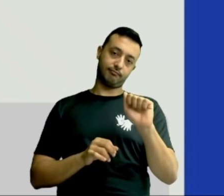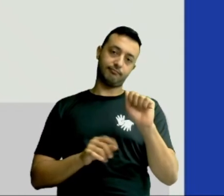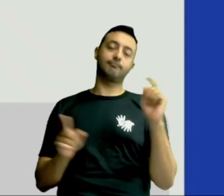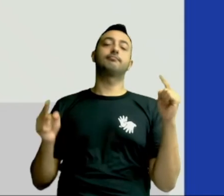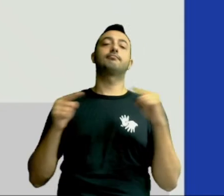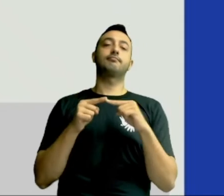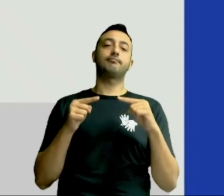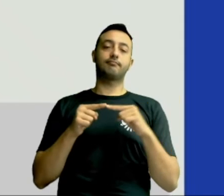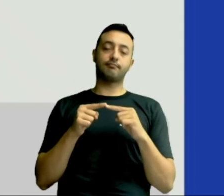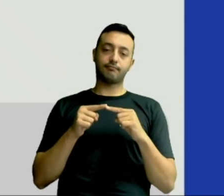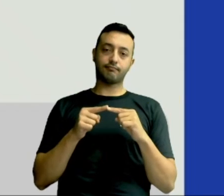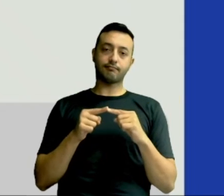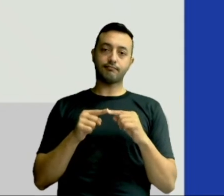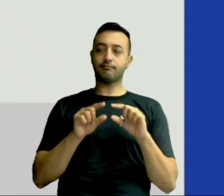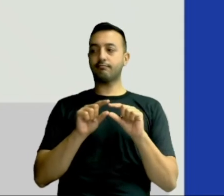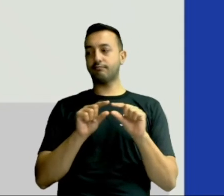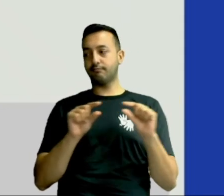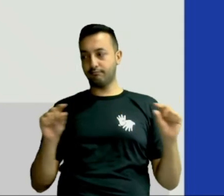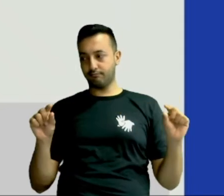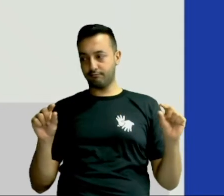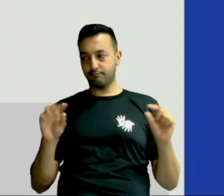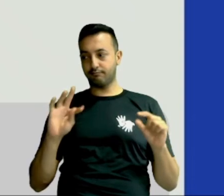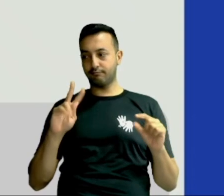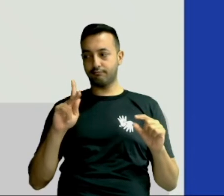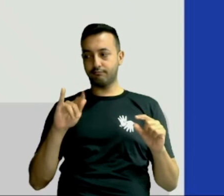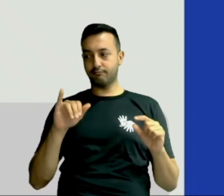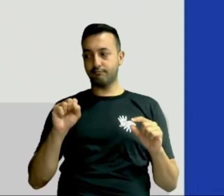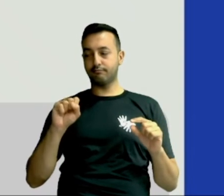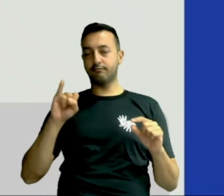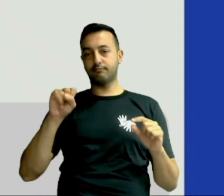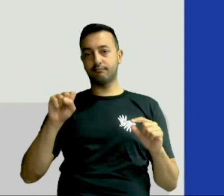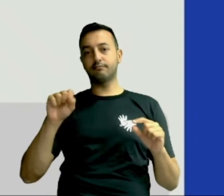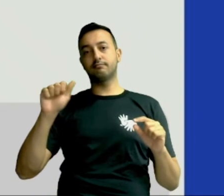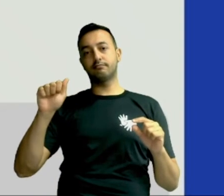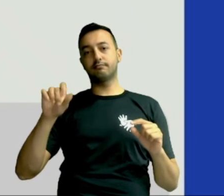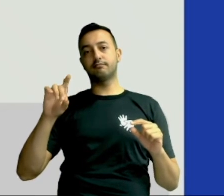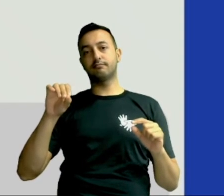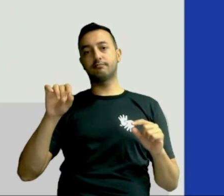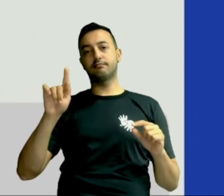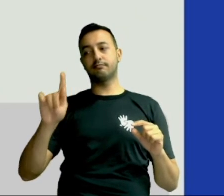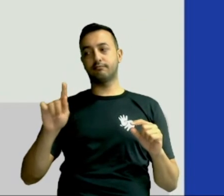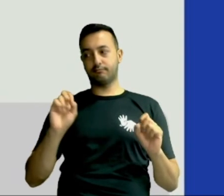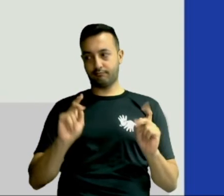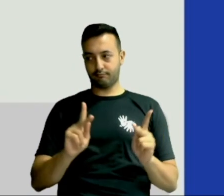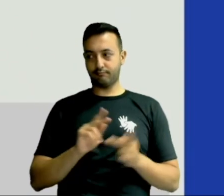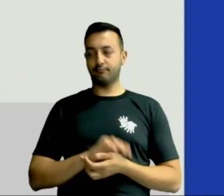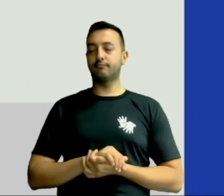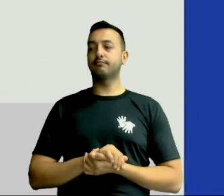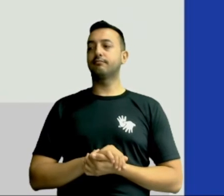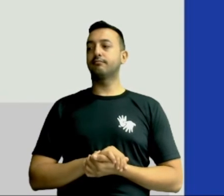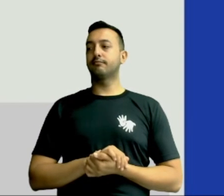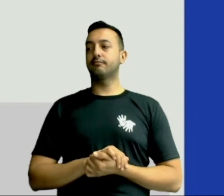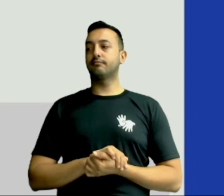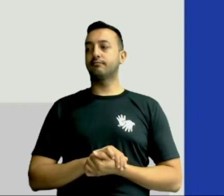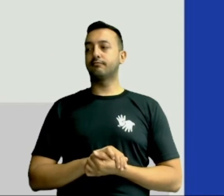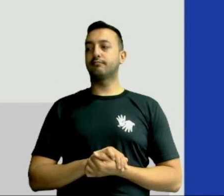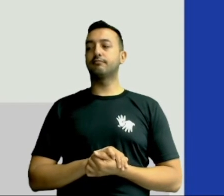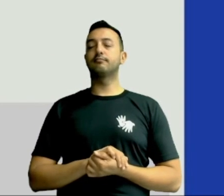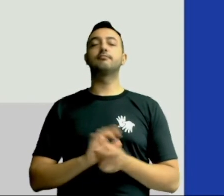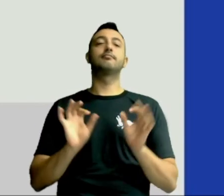que se refere a seguinte frase desejo a Dolly ok e